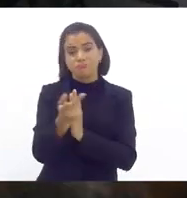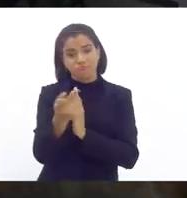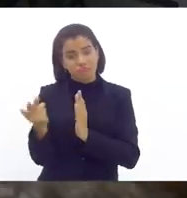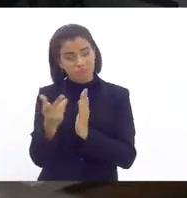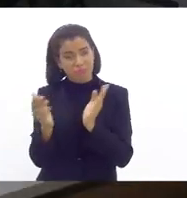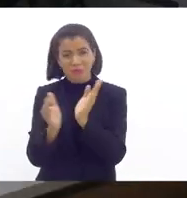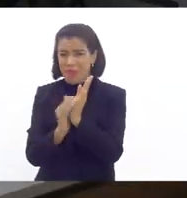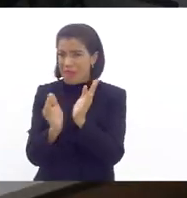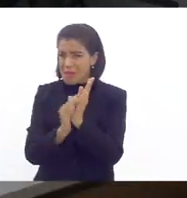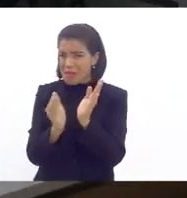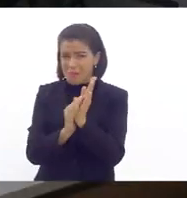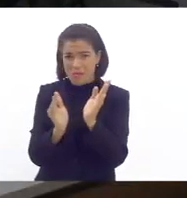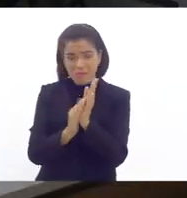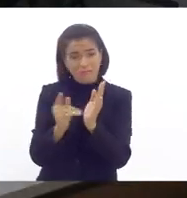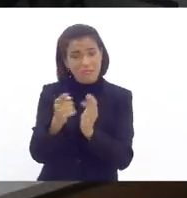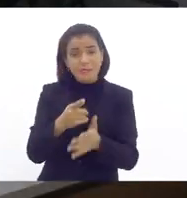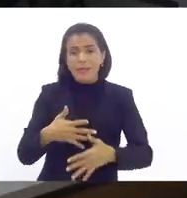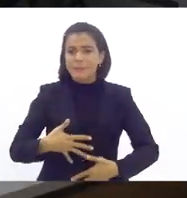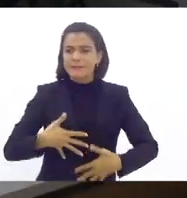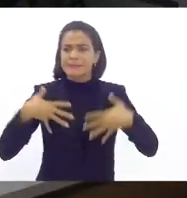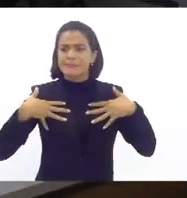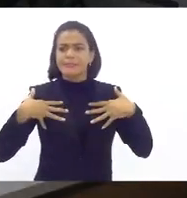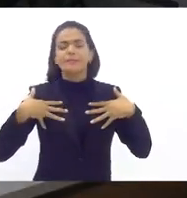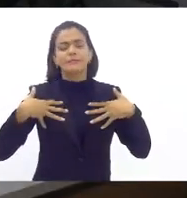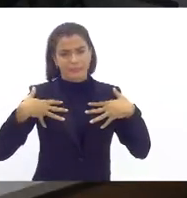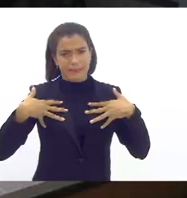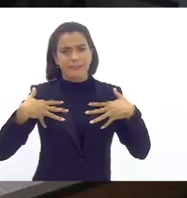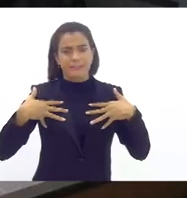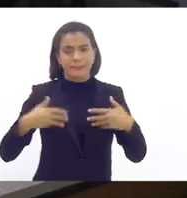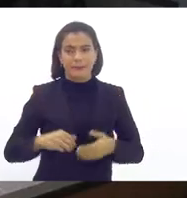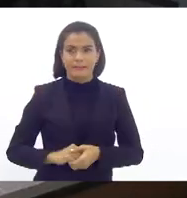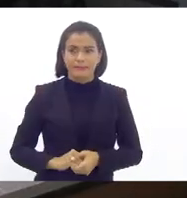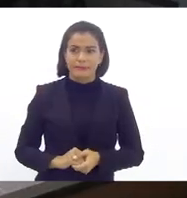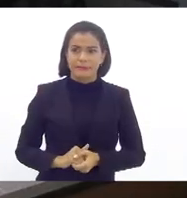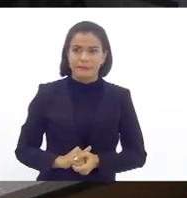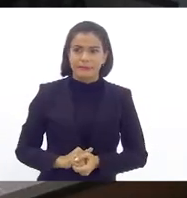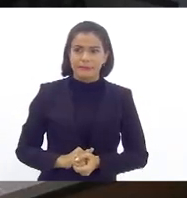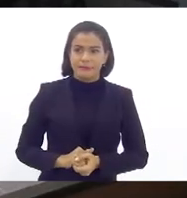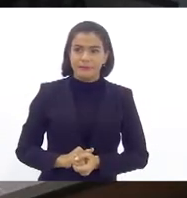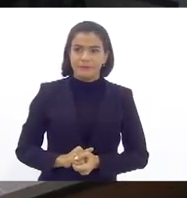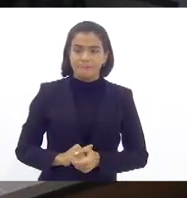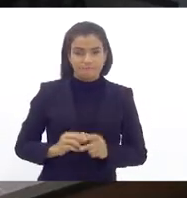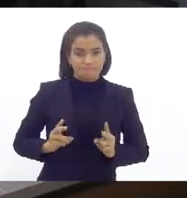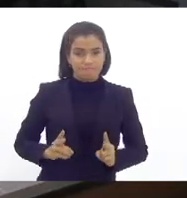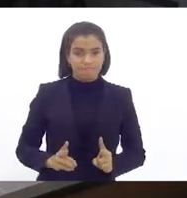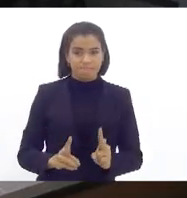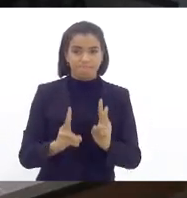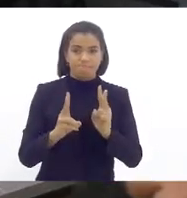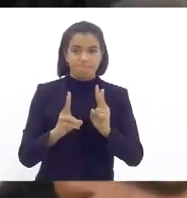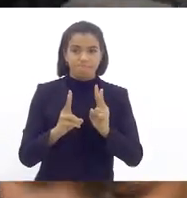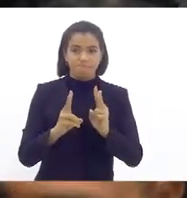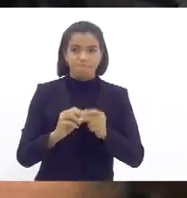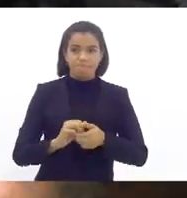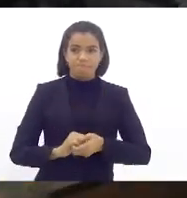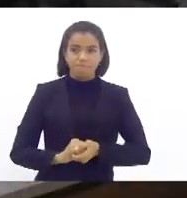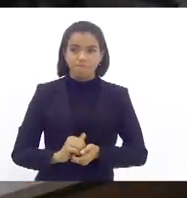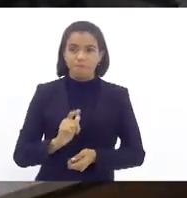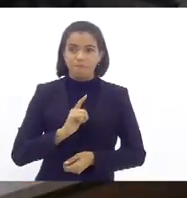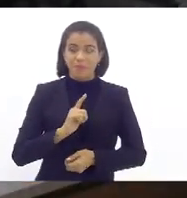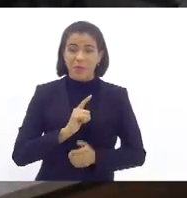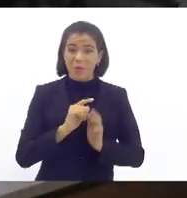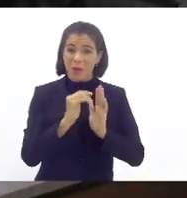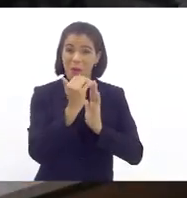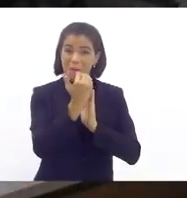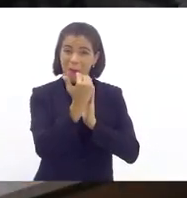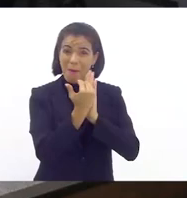Muitos parabéns. Isso é dignidade. Isso é dignidade. Vamos lá. Vamos dar sequência. Tem aí uma lista,